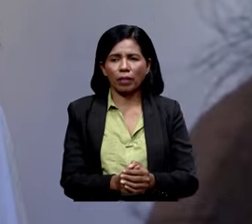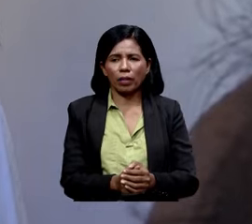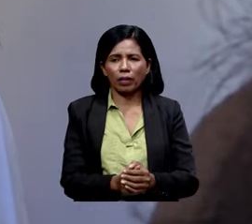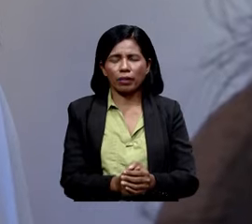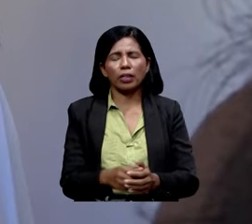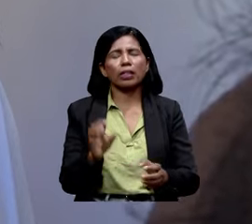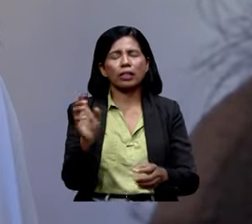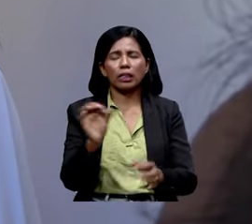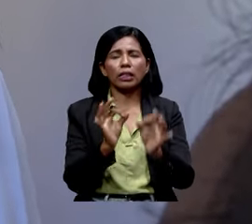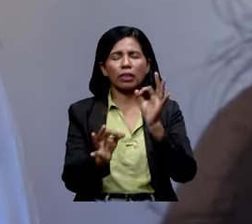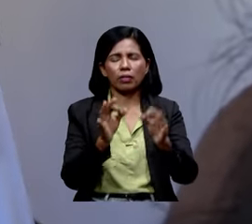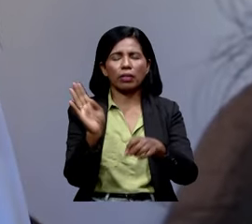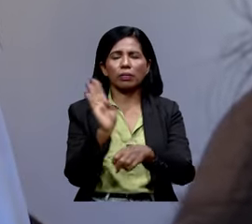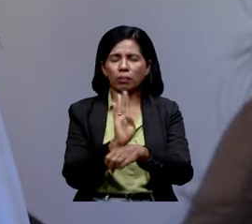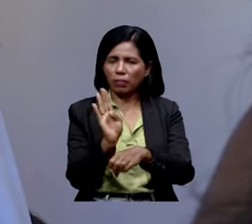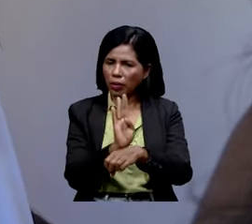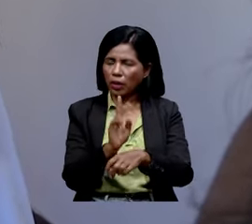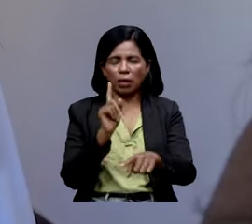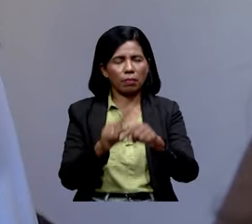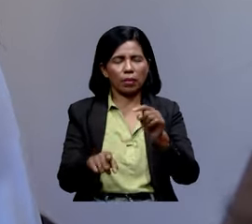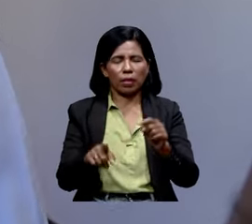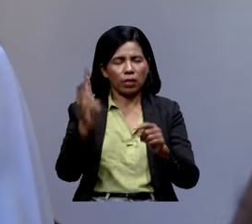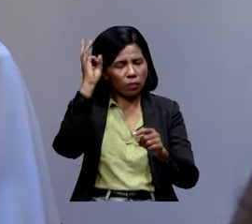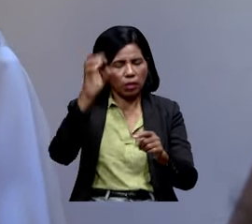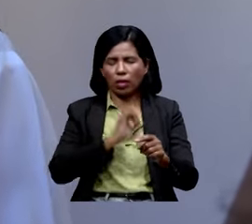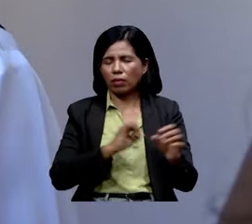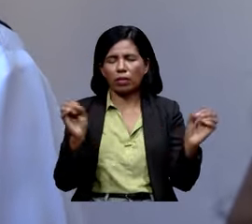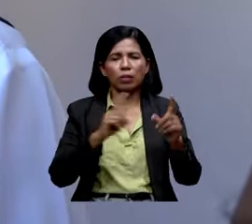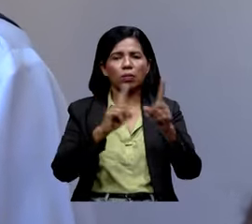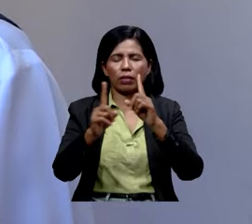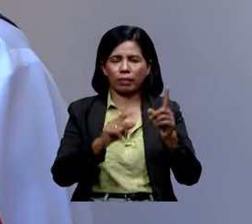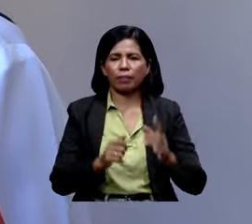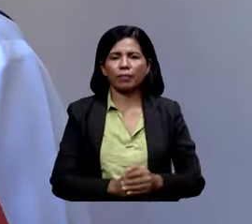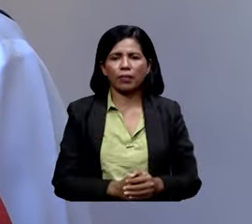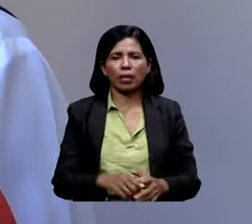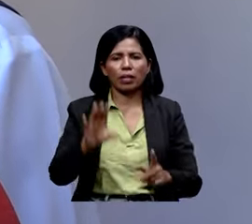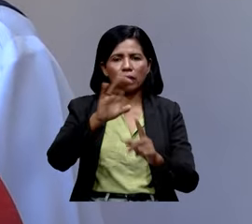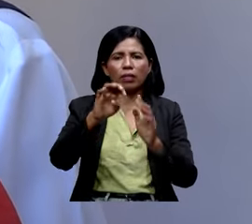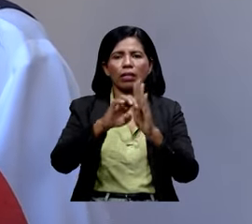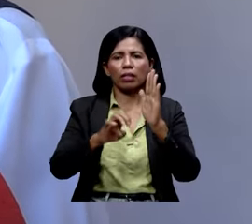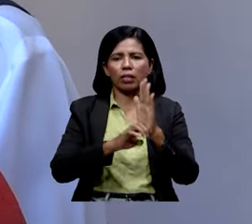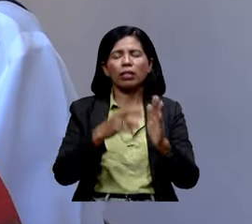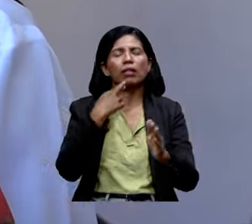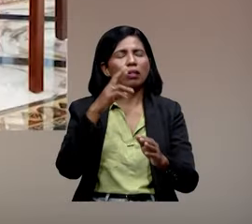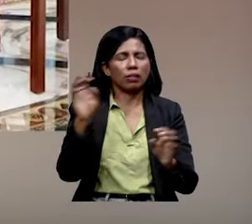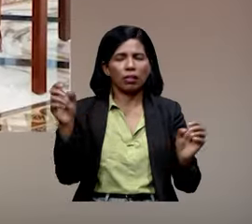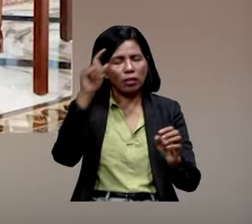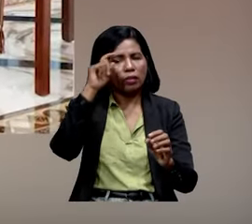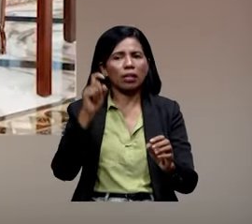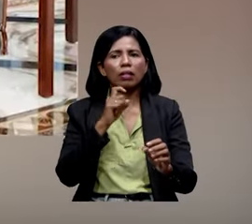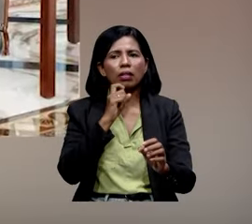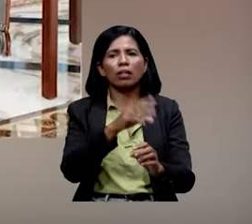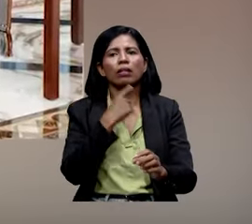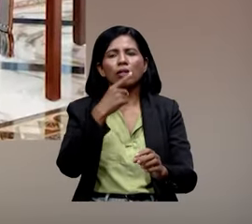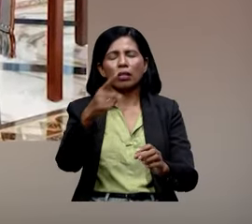diabise, ali que preocupa o assunto urgente rumão, tanto colhido. Se fechar o moço rejeita informação com a baixa Nana Guzmão,